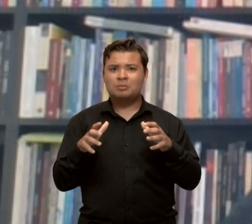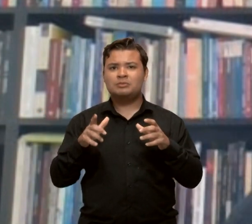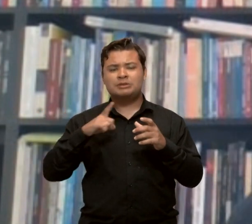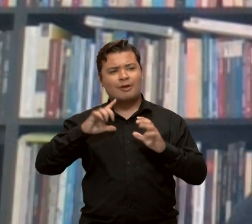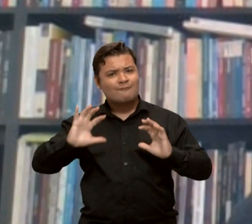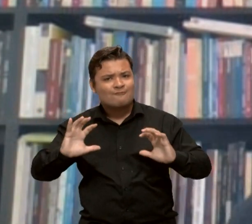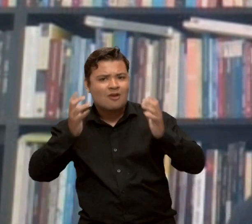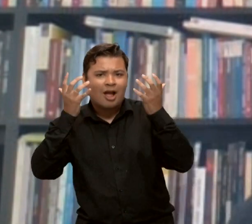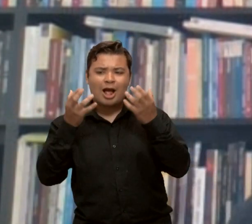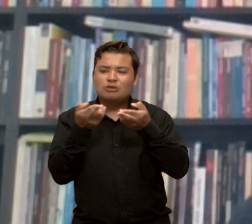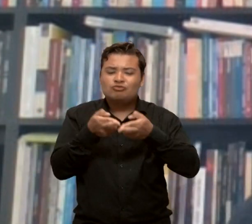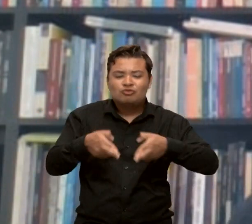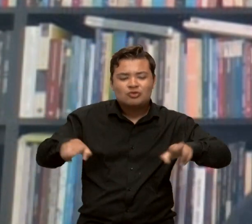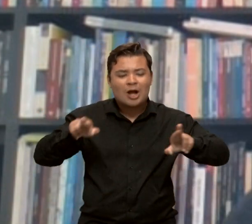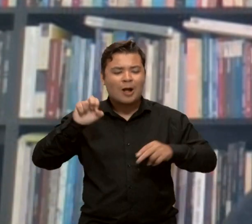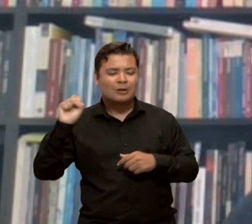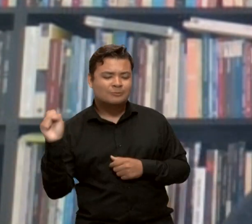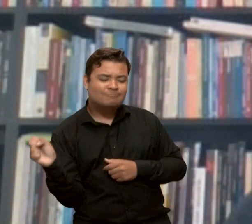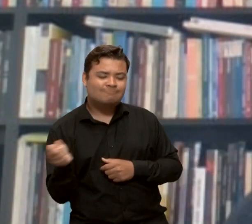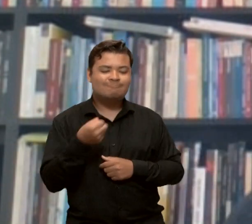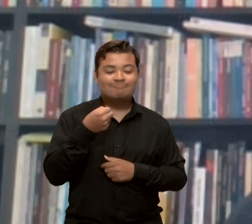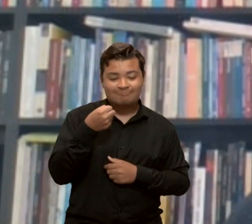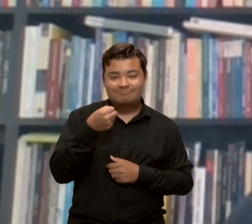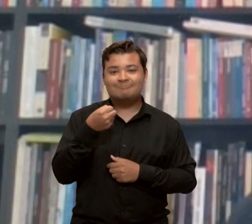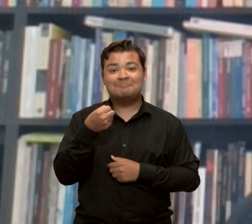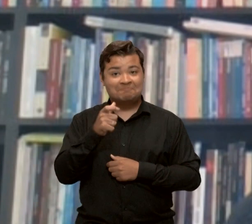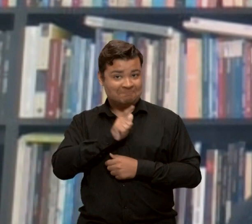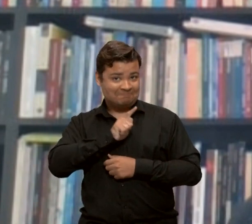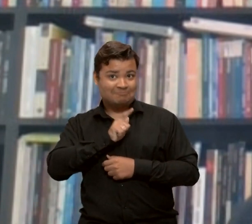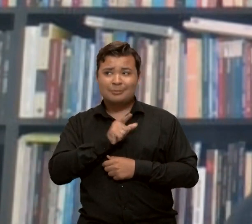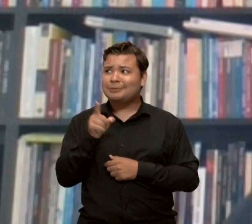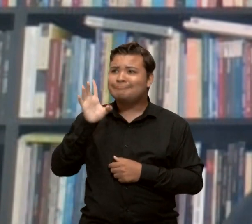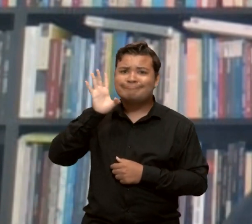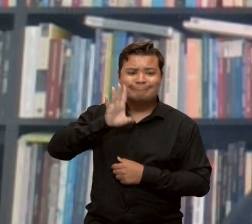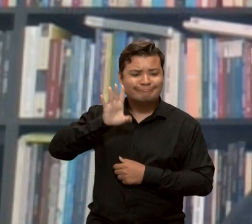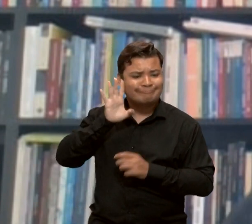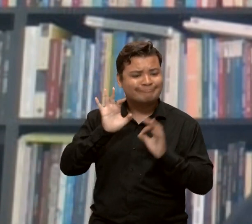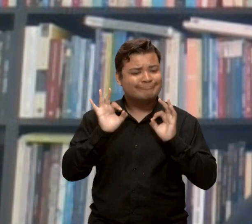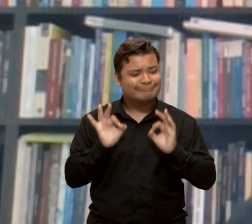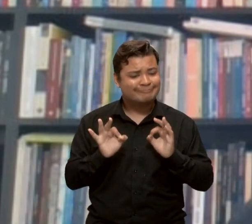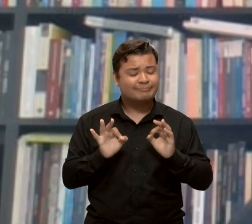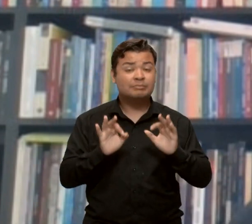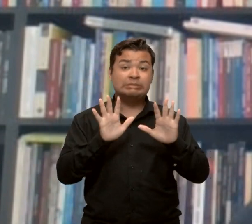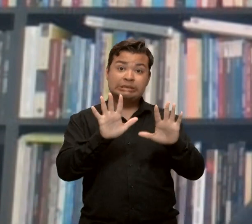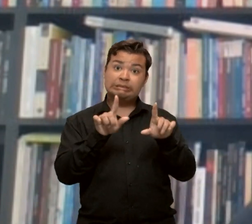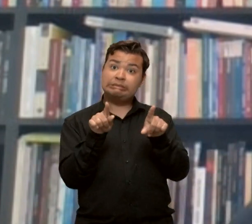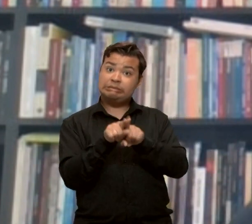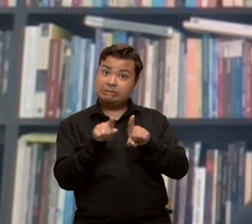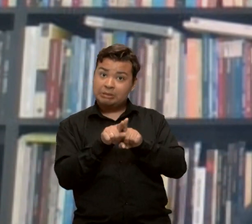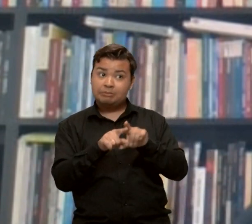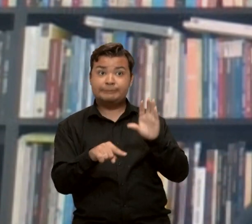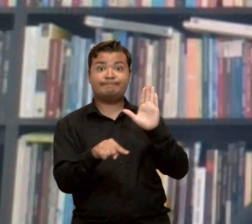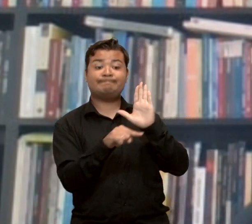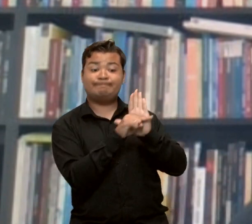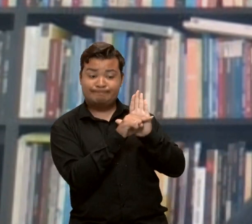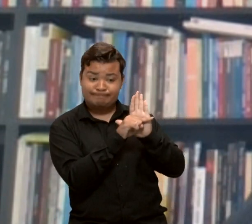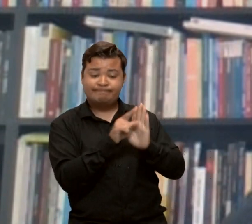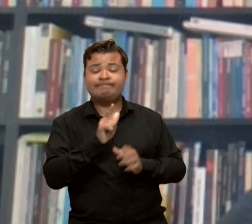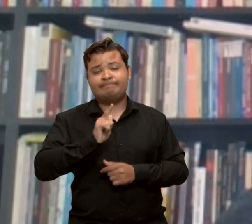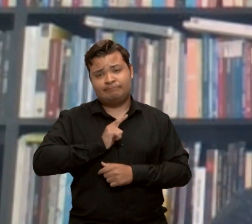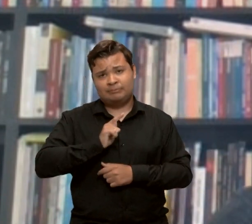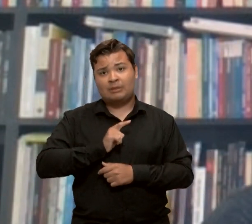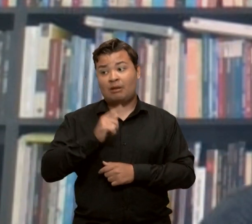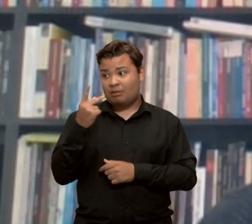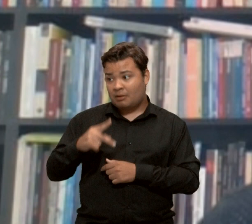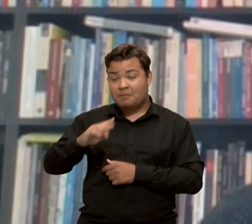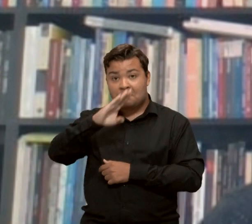festas, o churrasquinho, a cervejinha, e que é muito legal. Mas, por outro lado, também tem as questões negativas, né? Porque nós,